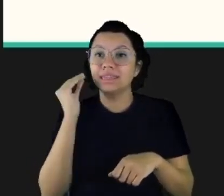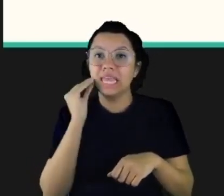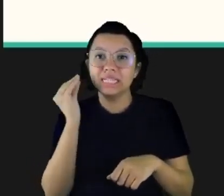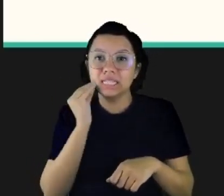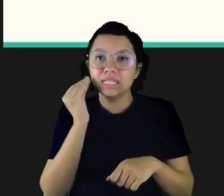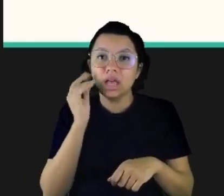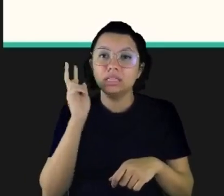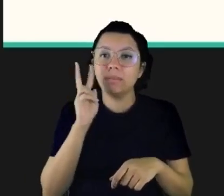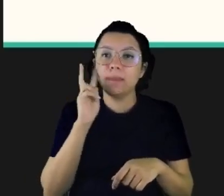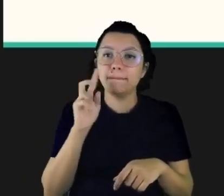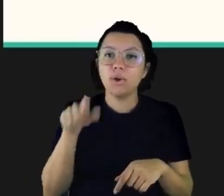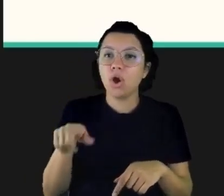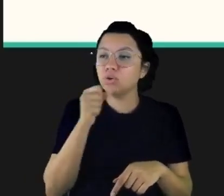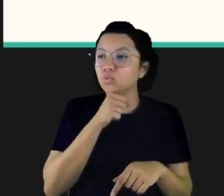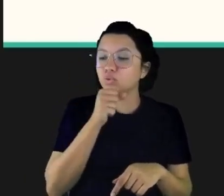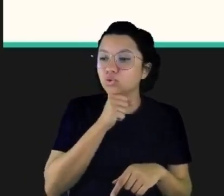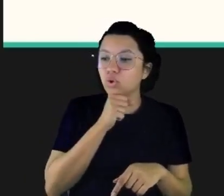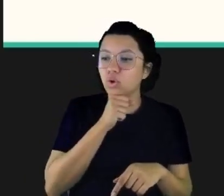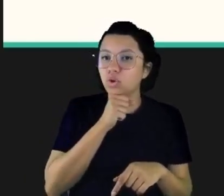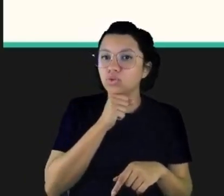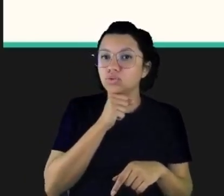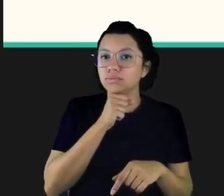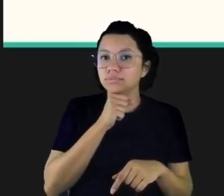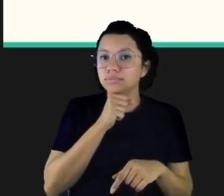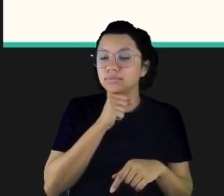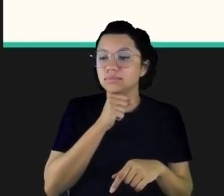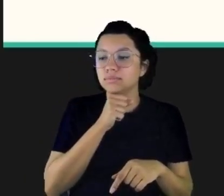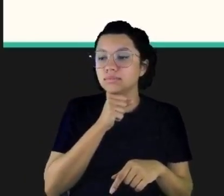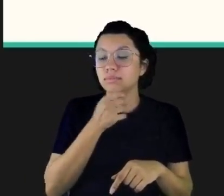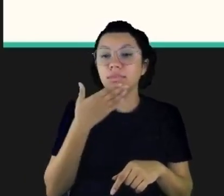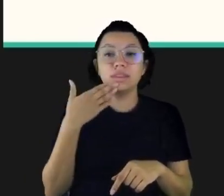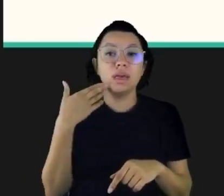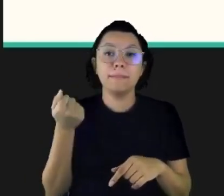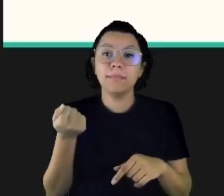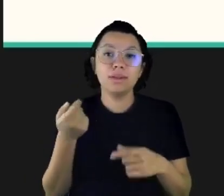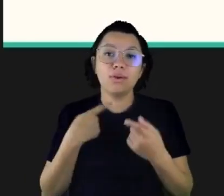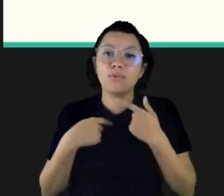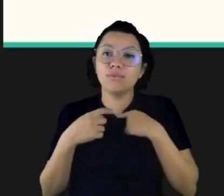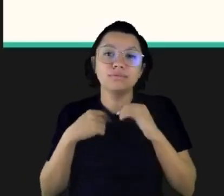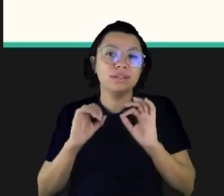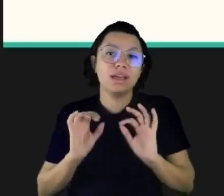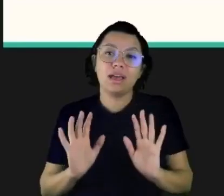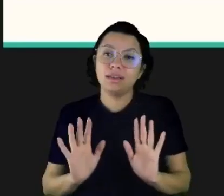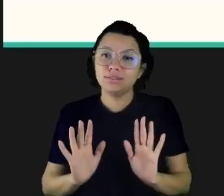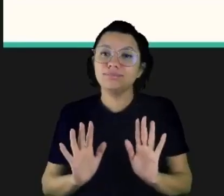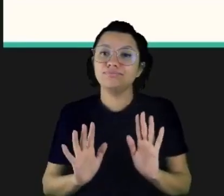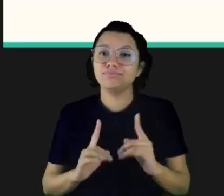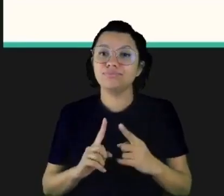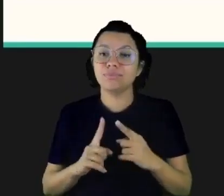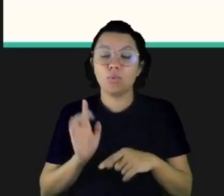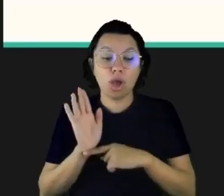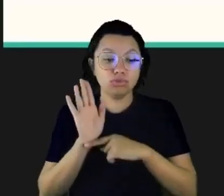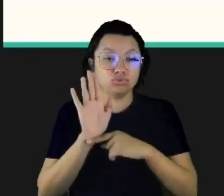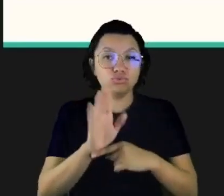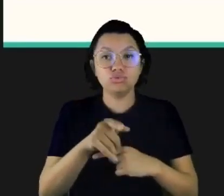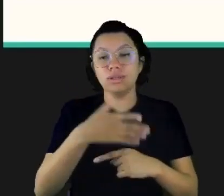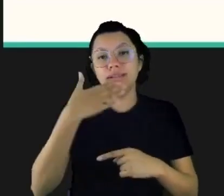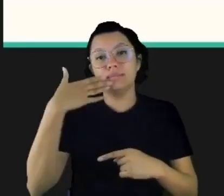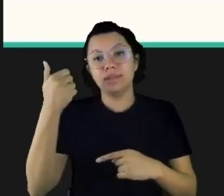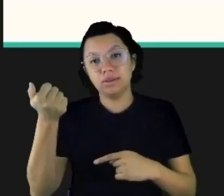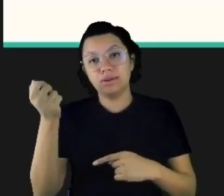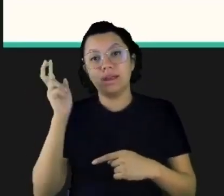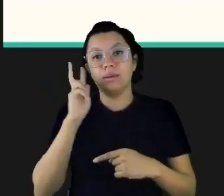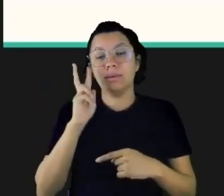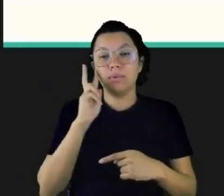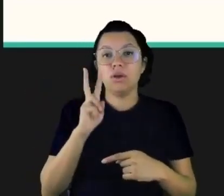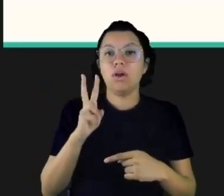do idoso, e na melhor intenção do mundo, de que eu ajude ele a melhorar a memória. Eu